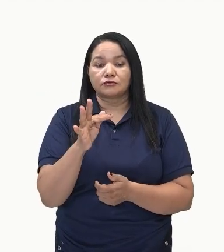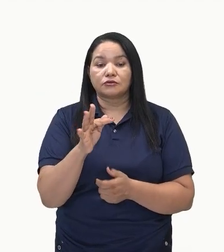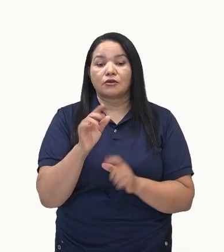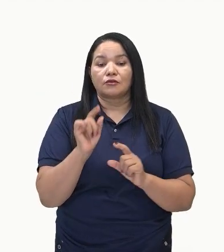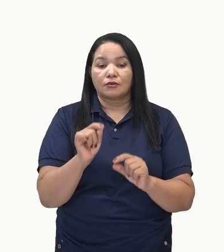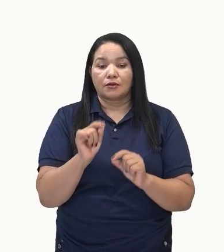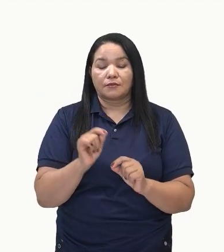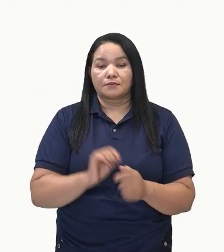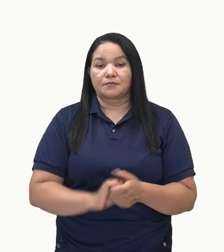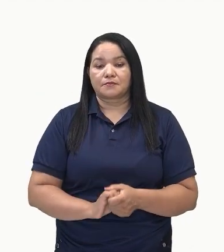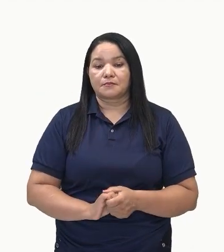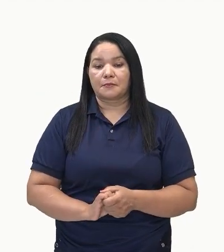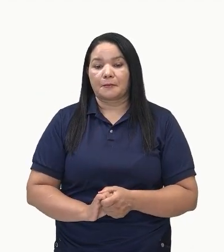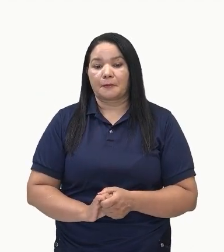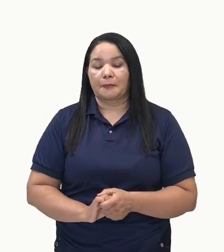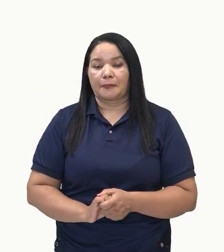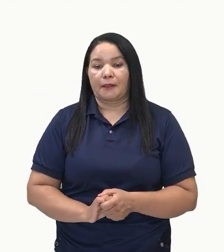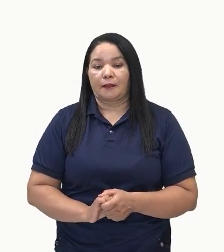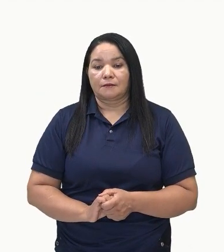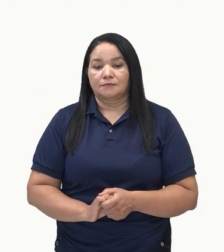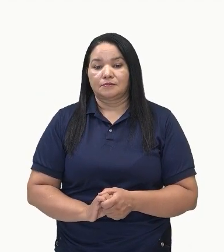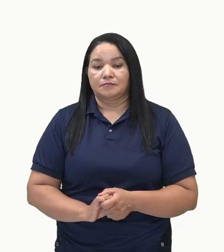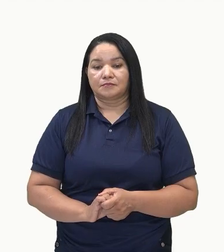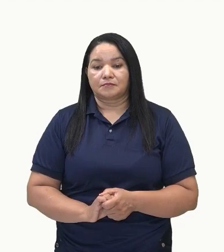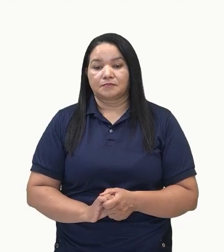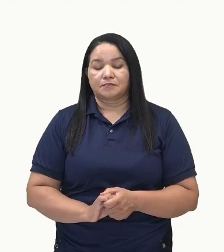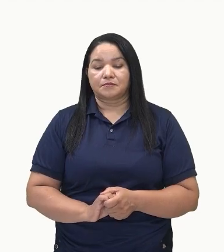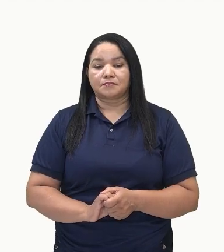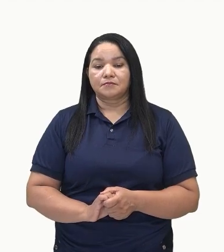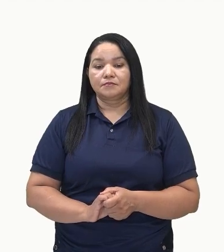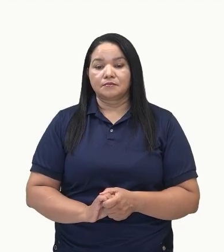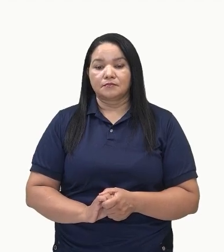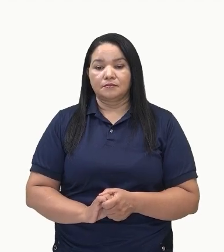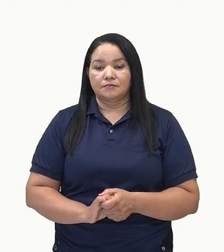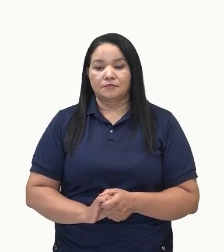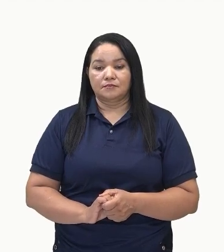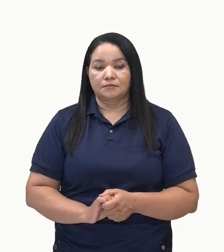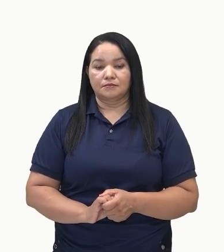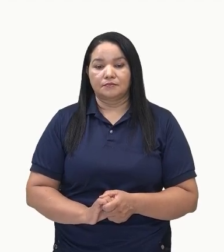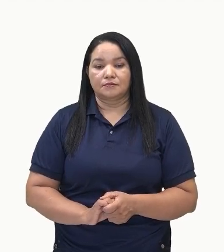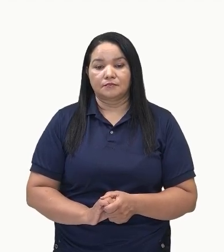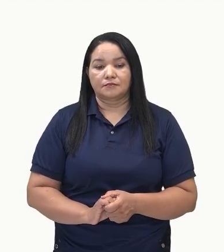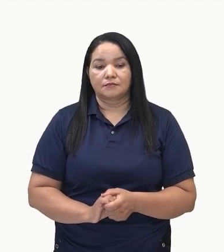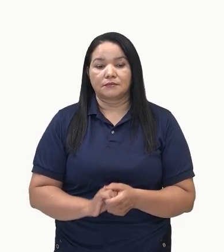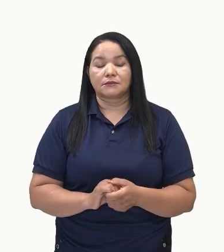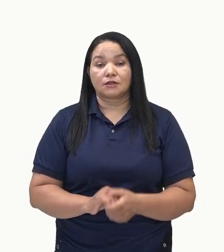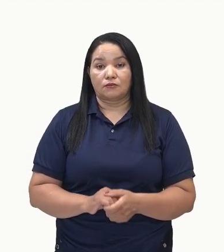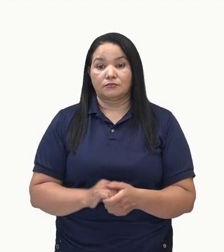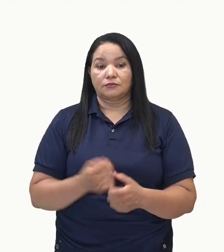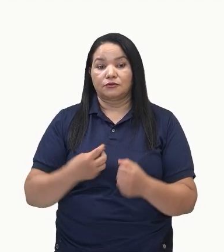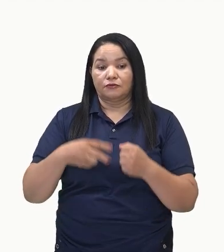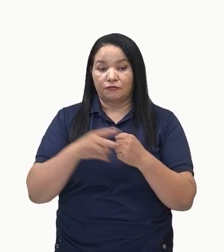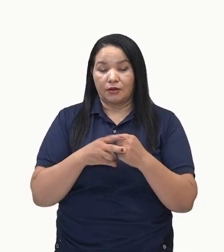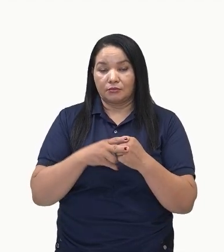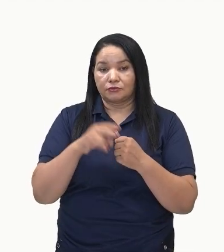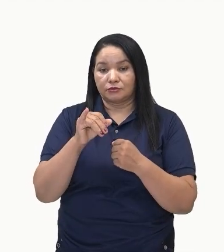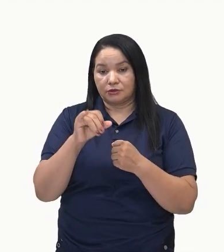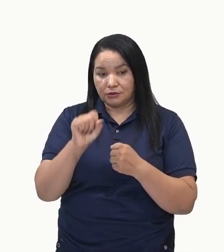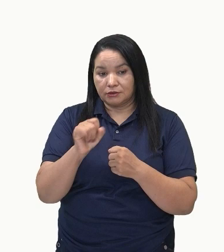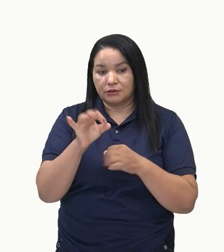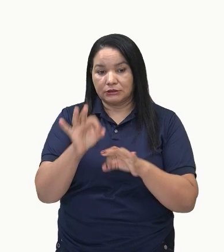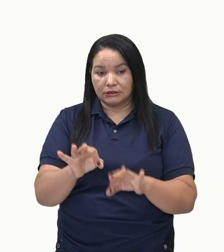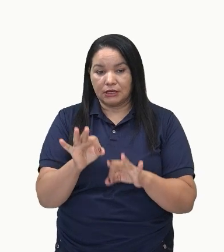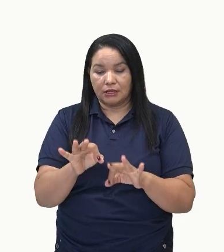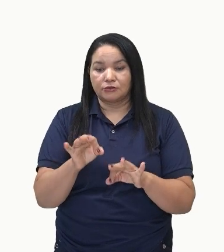be trips to space and a guide is necessary. Aqui o is já sendo utilizado aqui